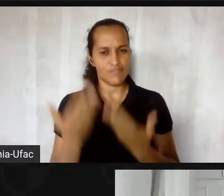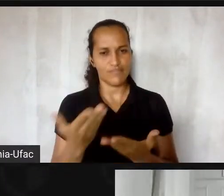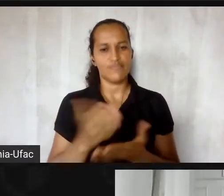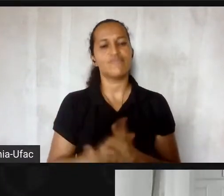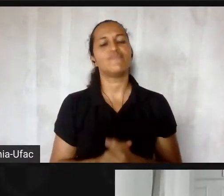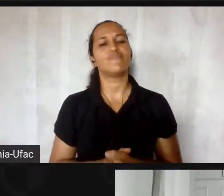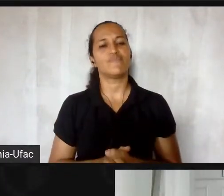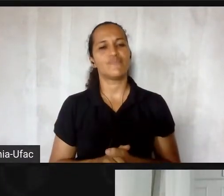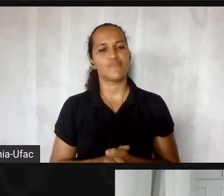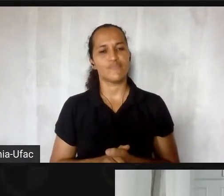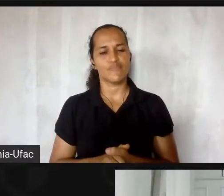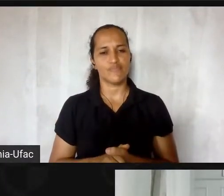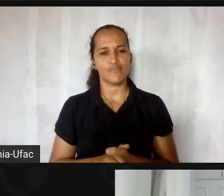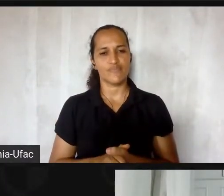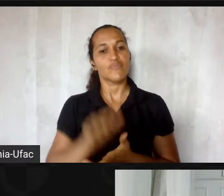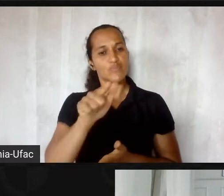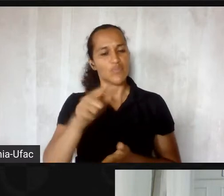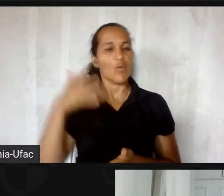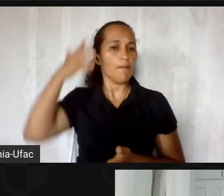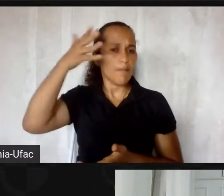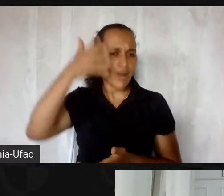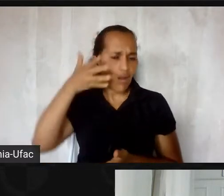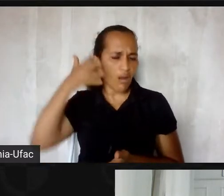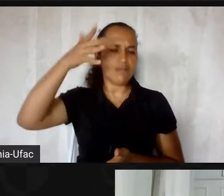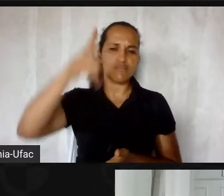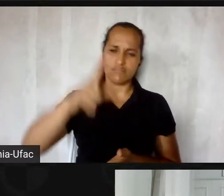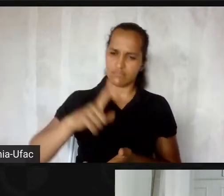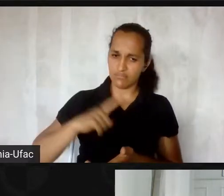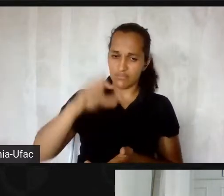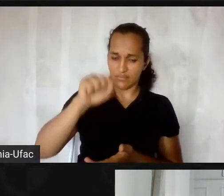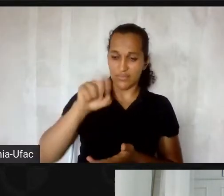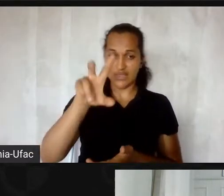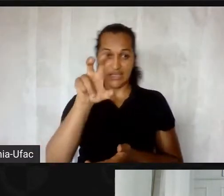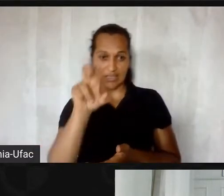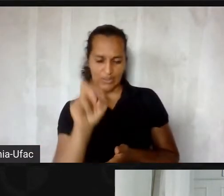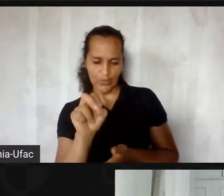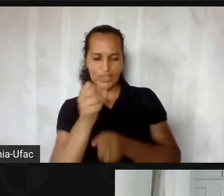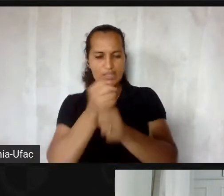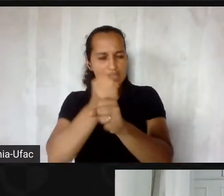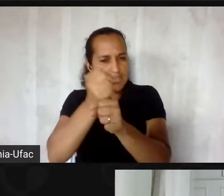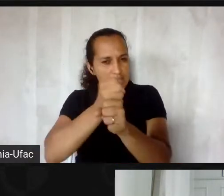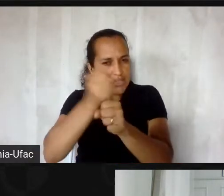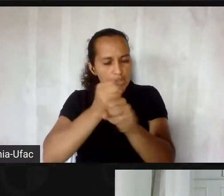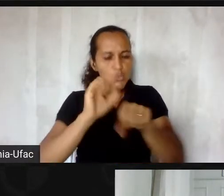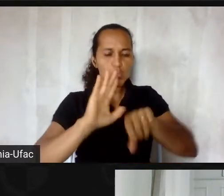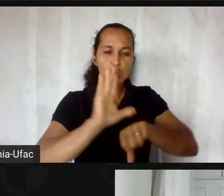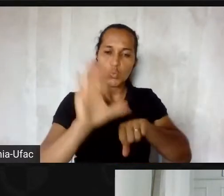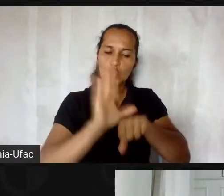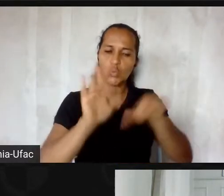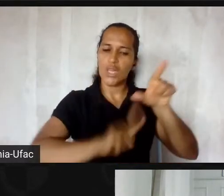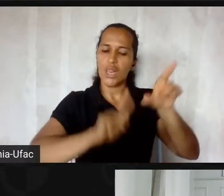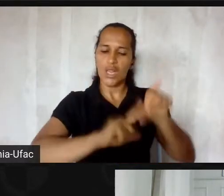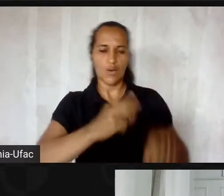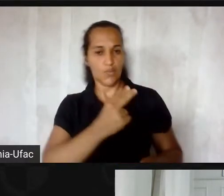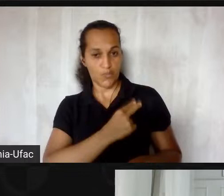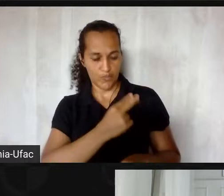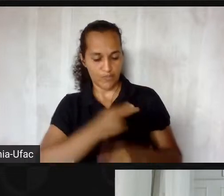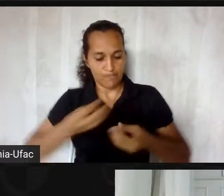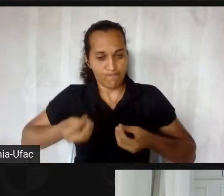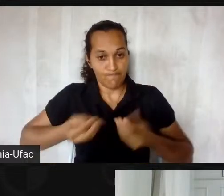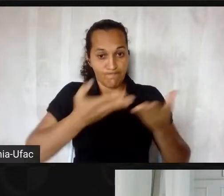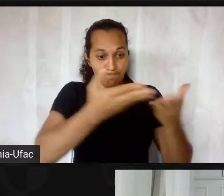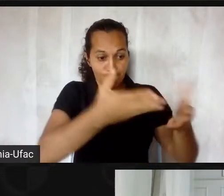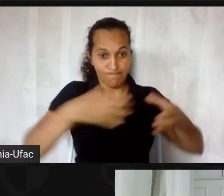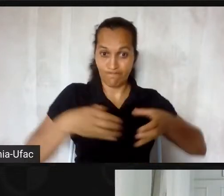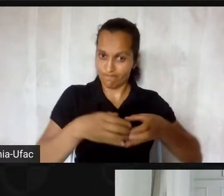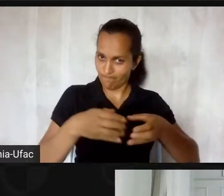que vem com uma palestra cinquentenária do curso de letra da UFAC Contribuições à Comunidade. Eu